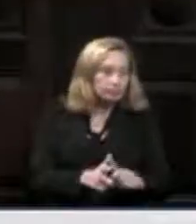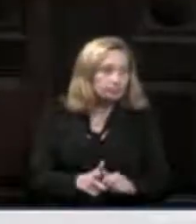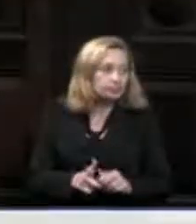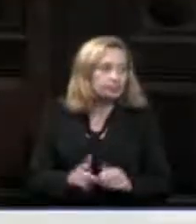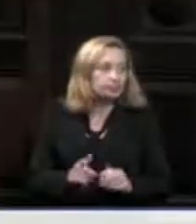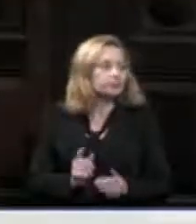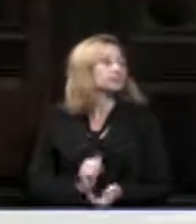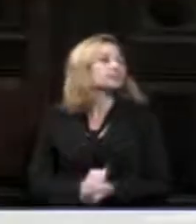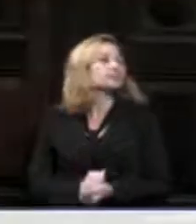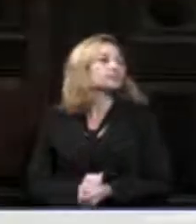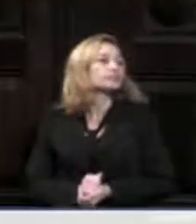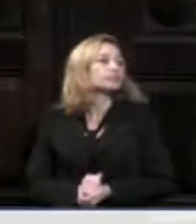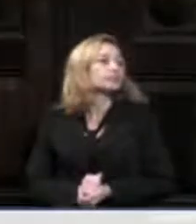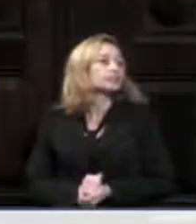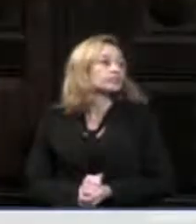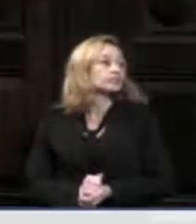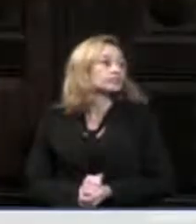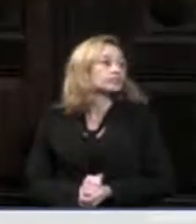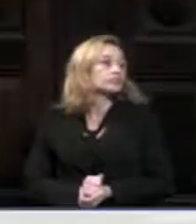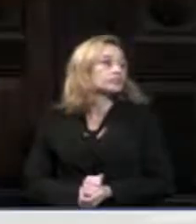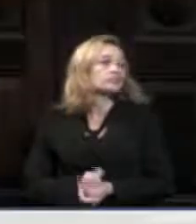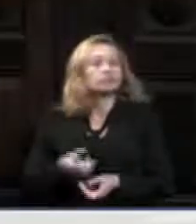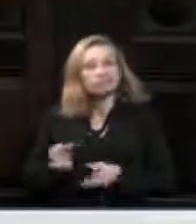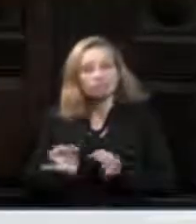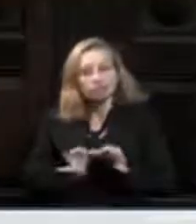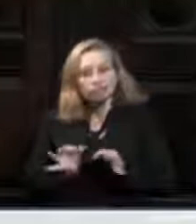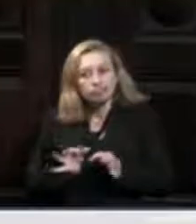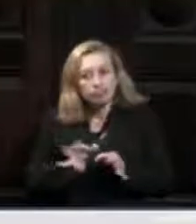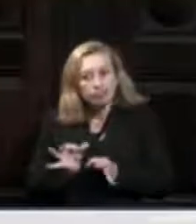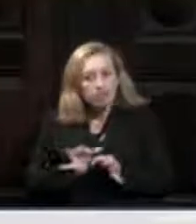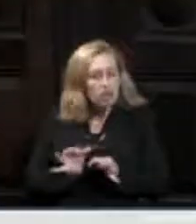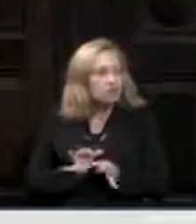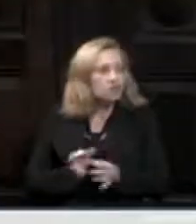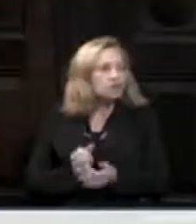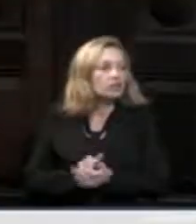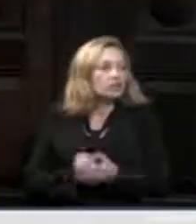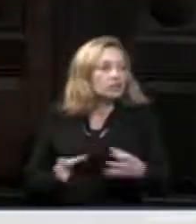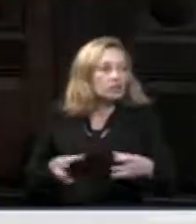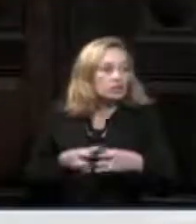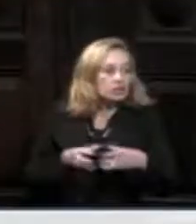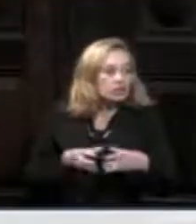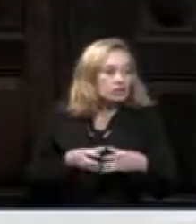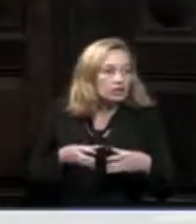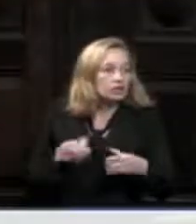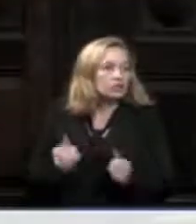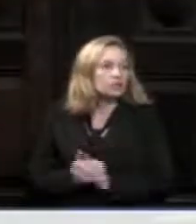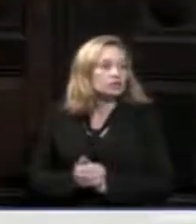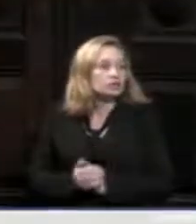promotor de justiça, se organiza numa associação de moradores,